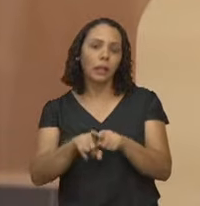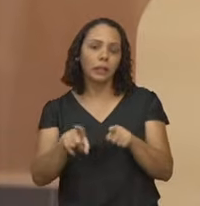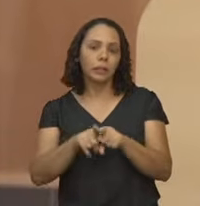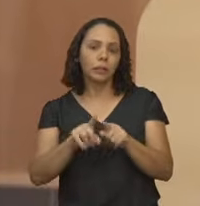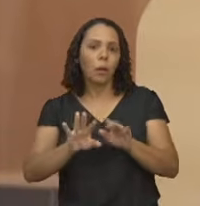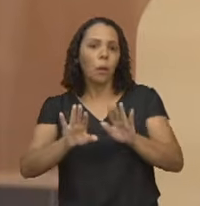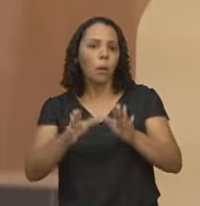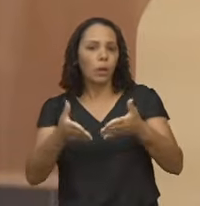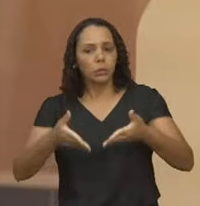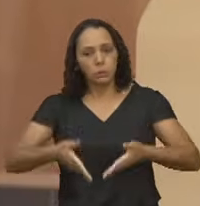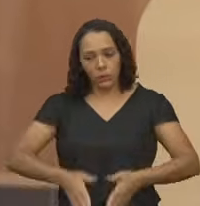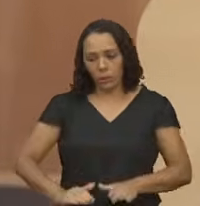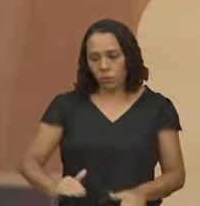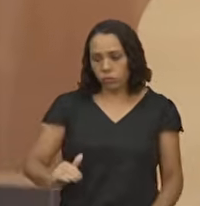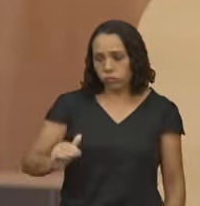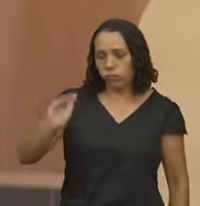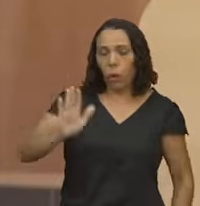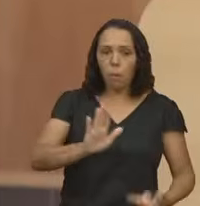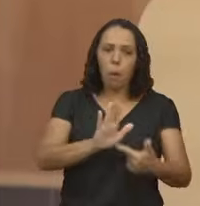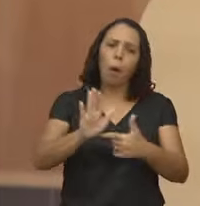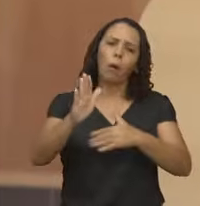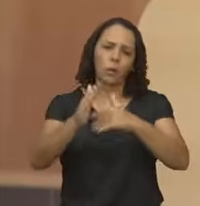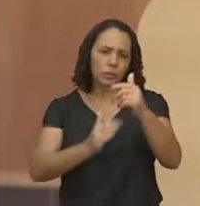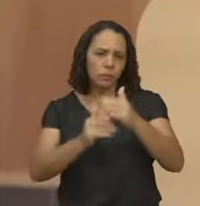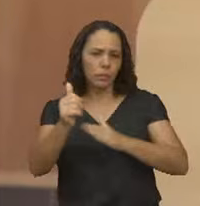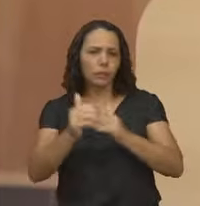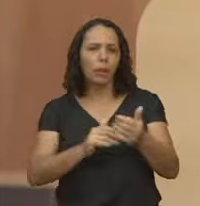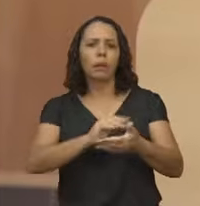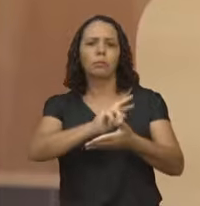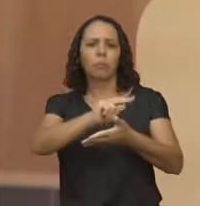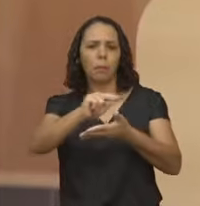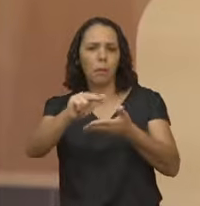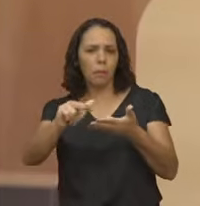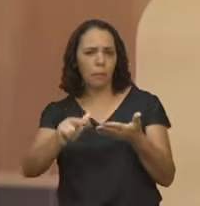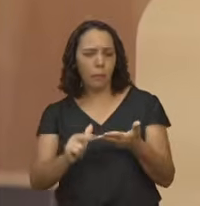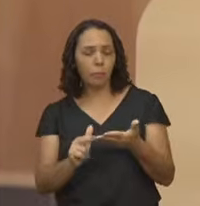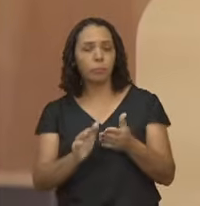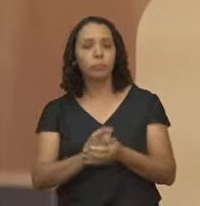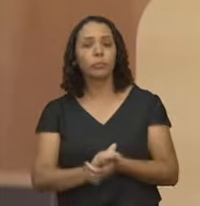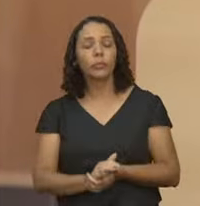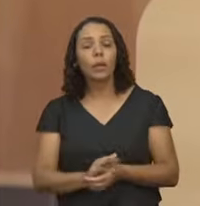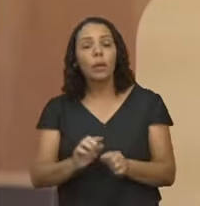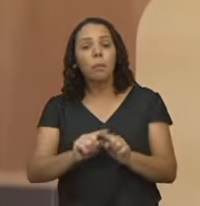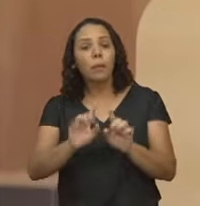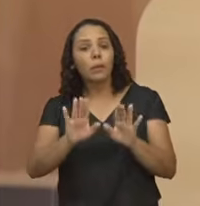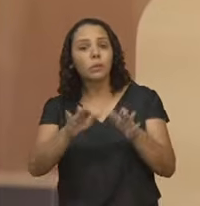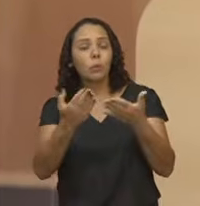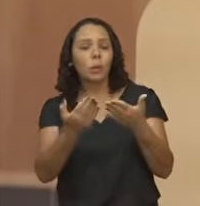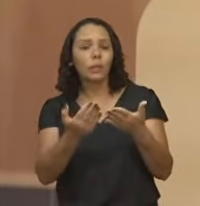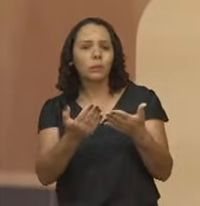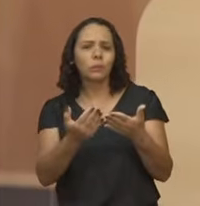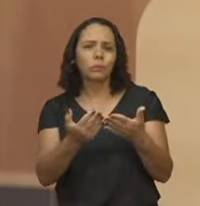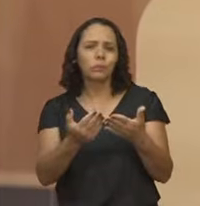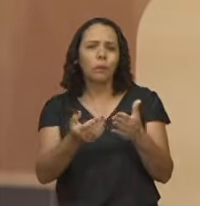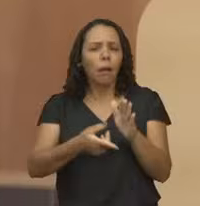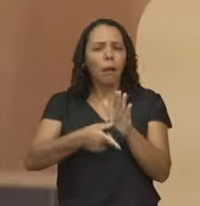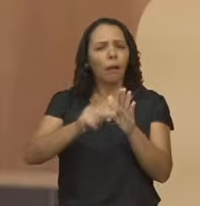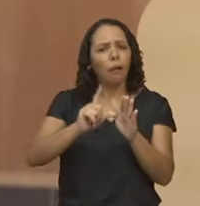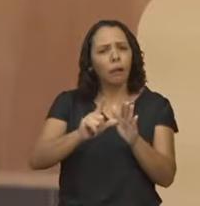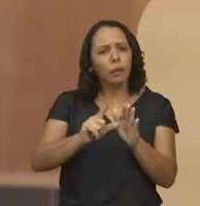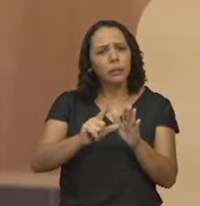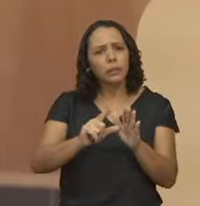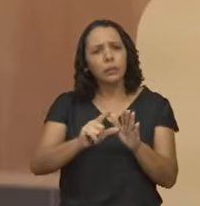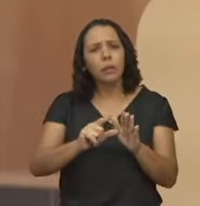dúvida, né? Quando a gente fala da interrupção dessa vida, da morte, que pode acontecer em qualquer tempo, e cada um de nós tem